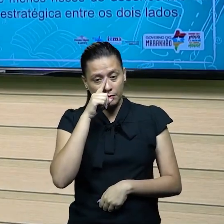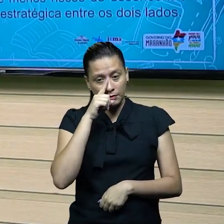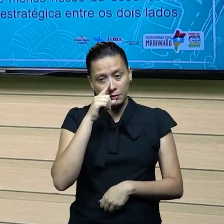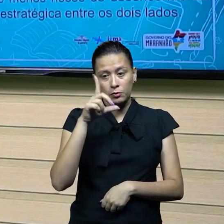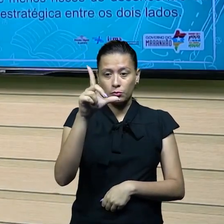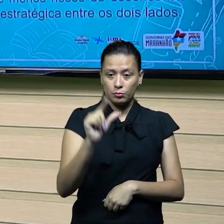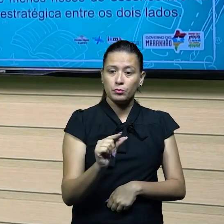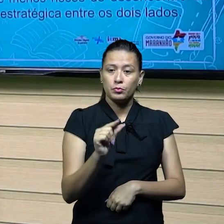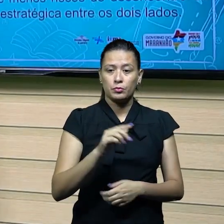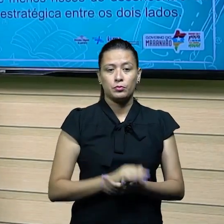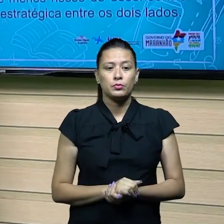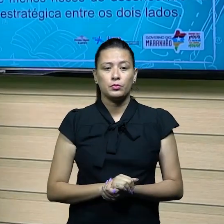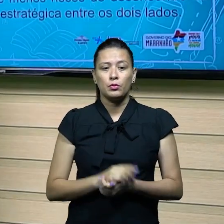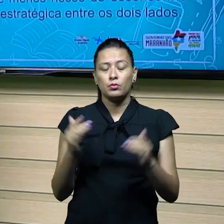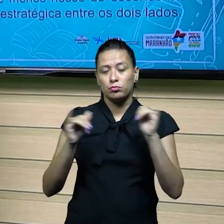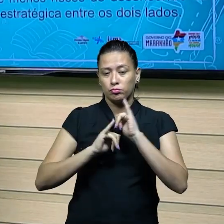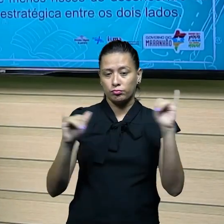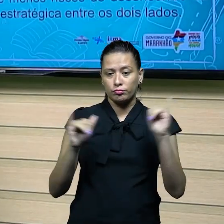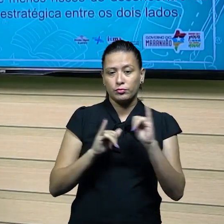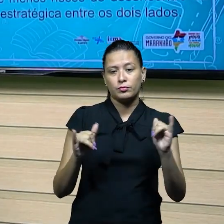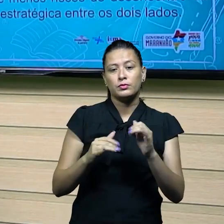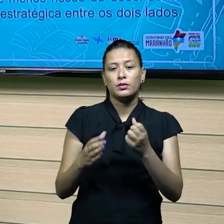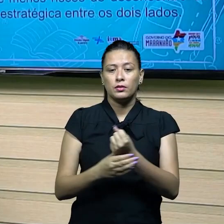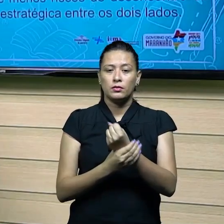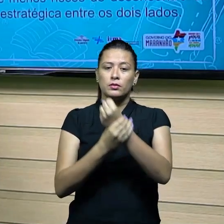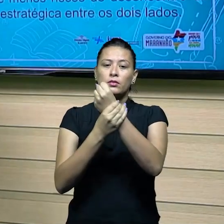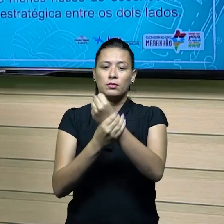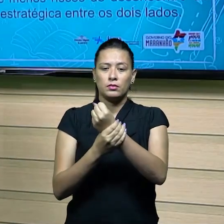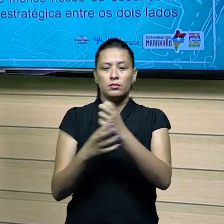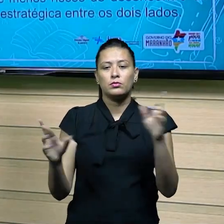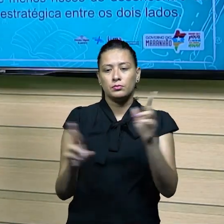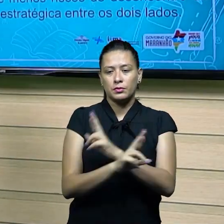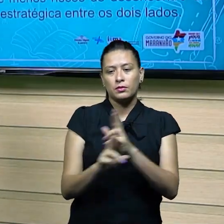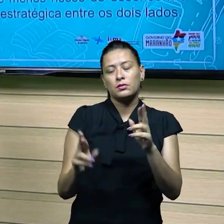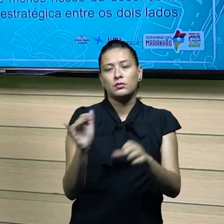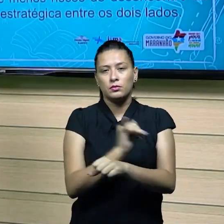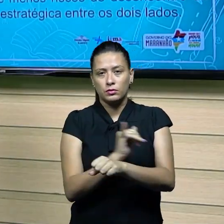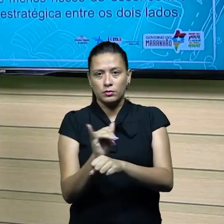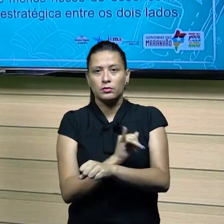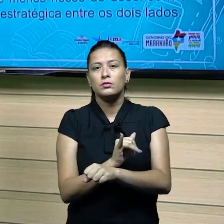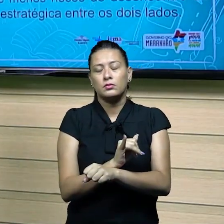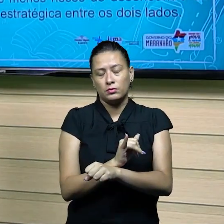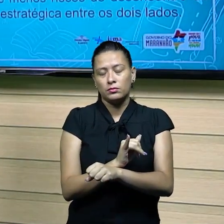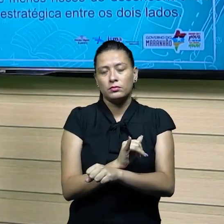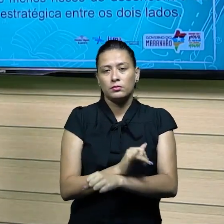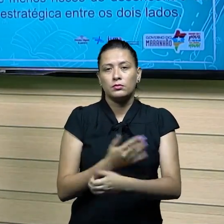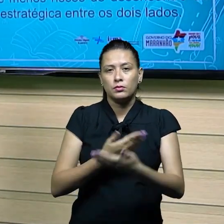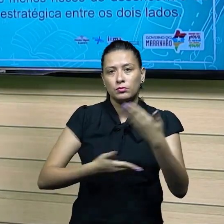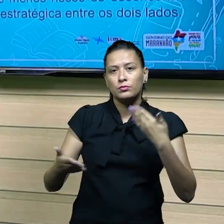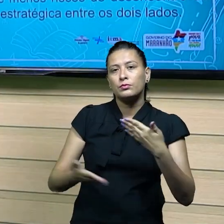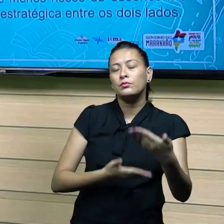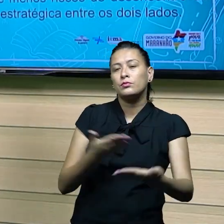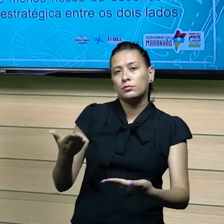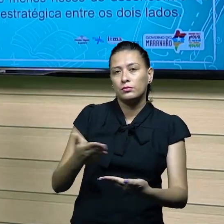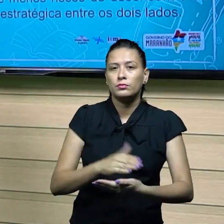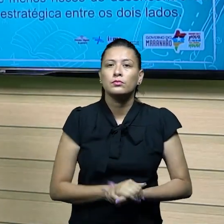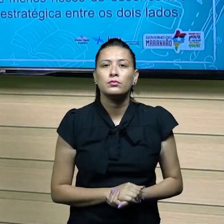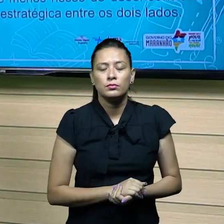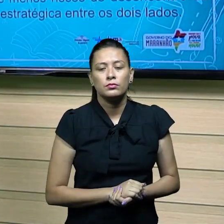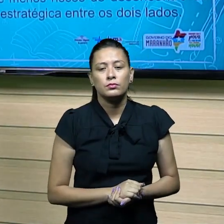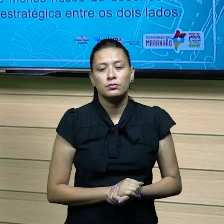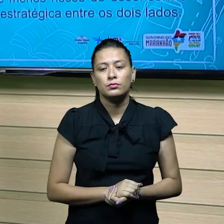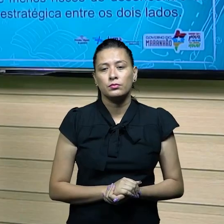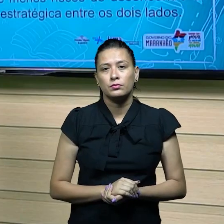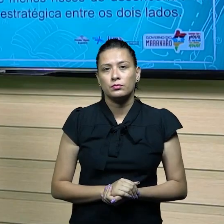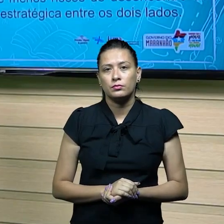uma relação estratégica entre os dois lados, ou seja, tem uma informação, uma mão de via dupla, tá? E uma via de mão dupla, desculpa,